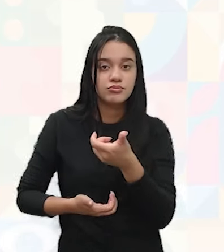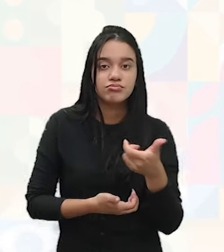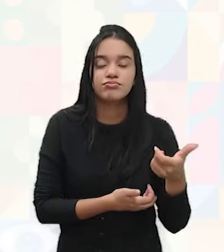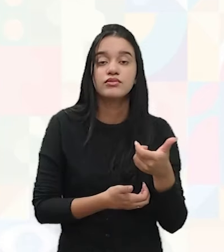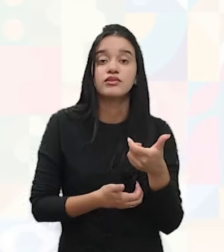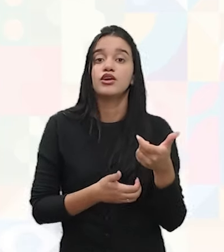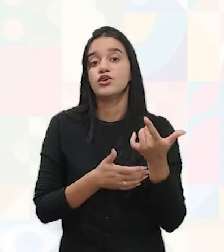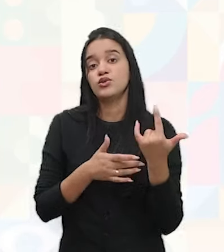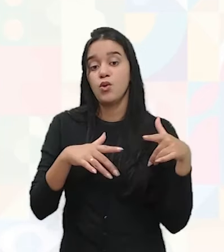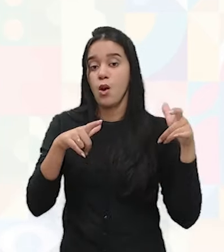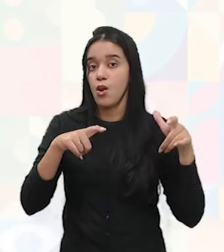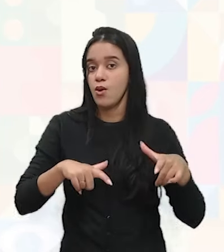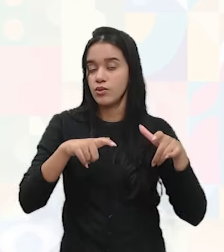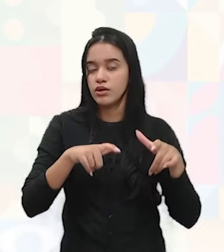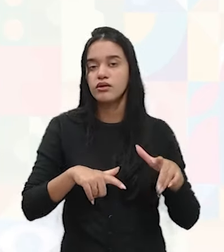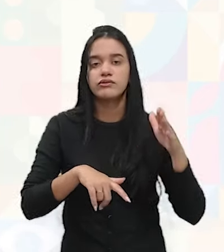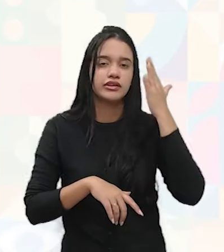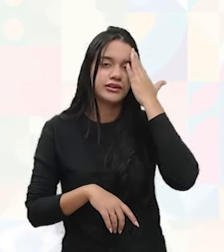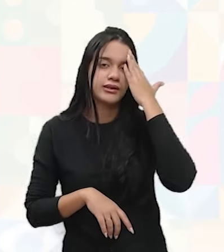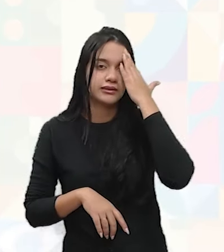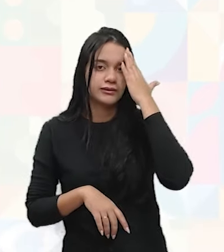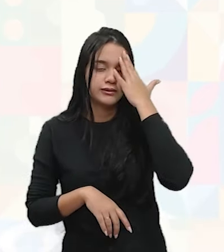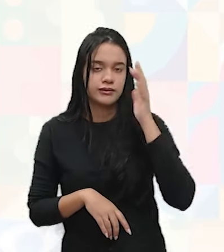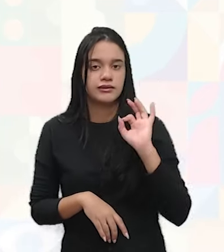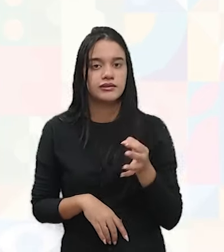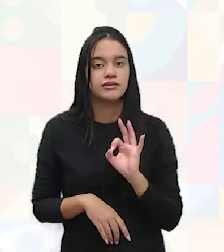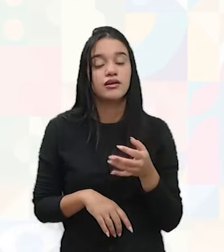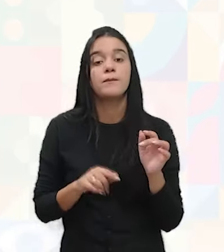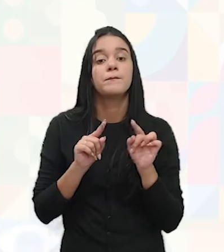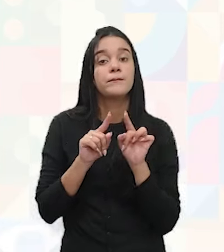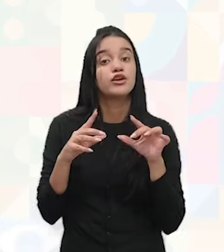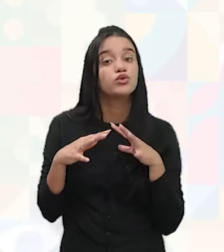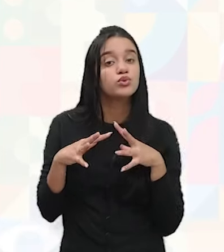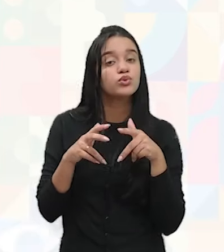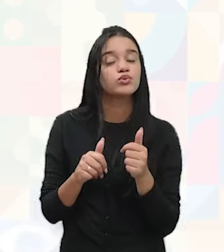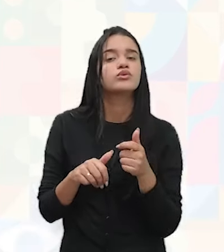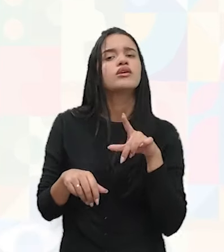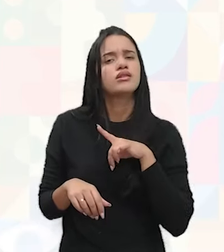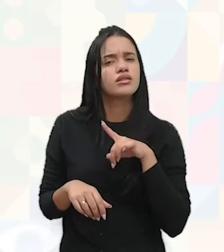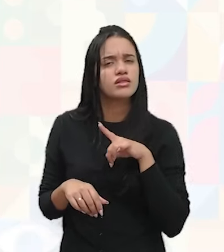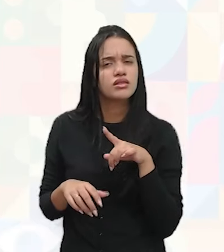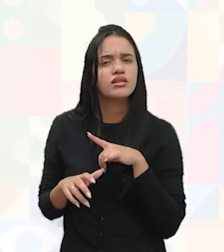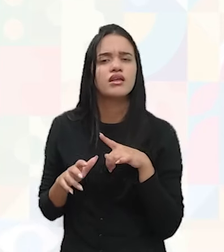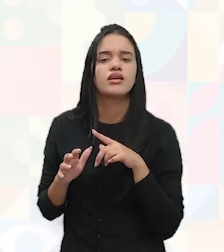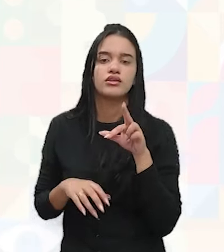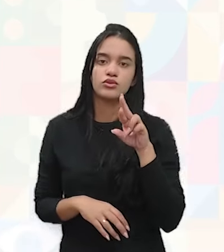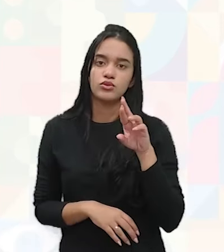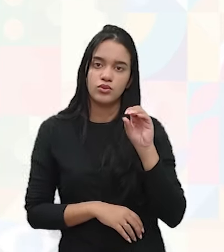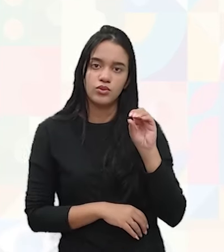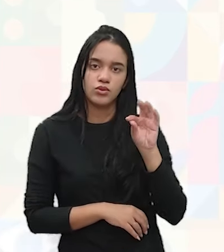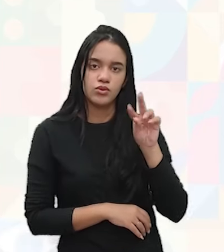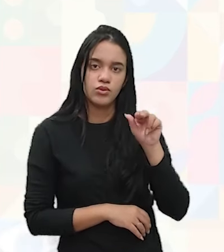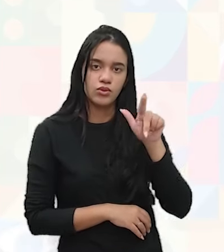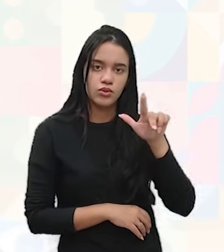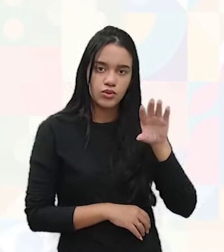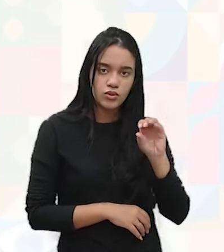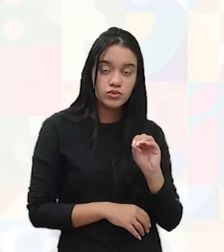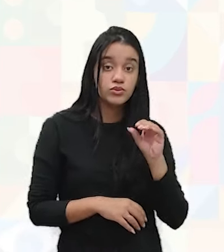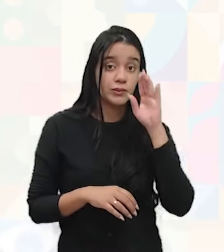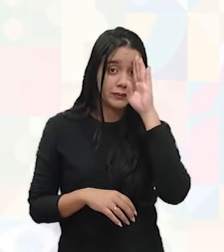estabelecimento a gente vai entender o que é essa dade extintora mas tudo isso contém no rótulo principal Tá além